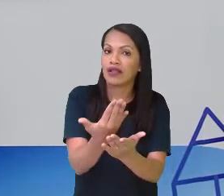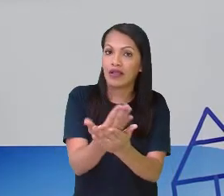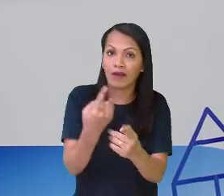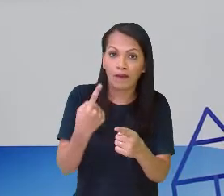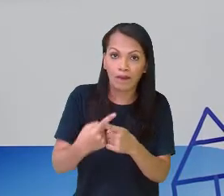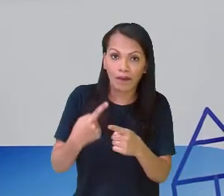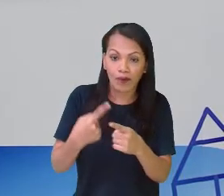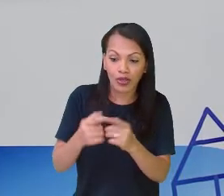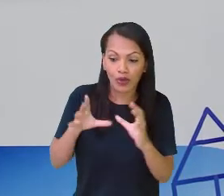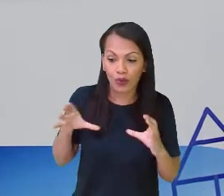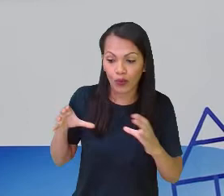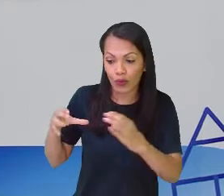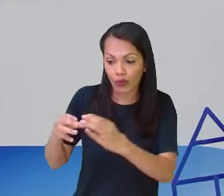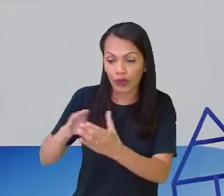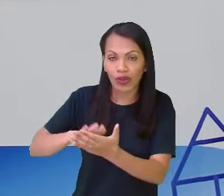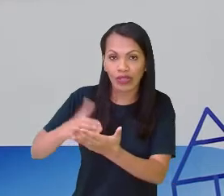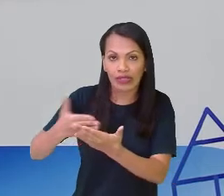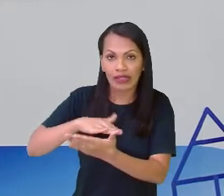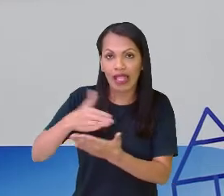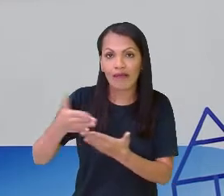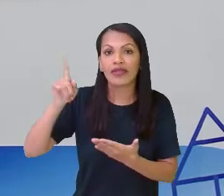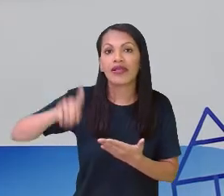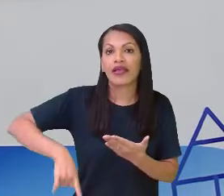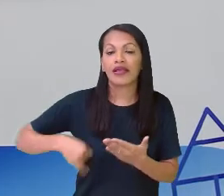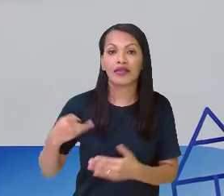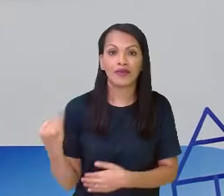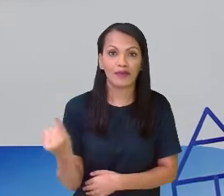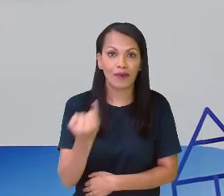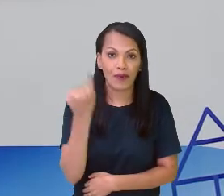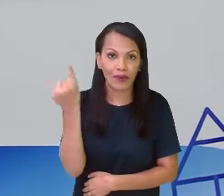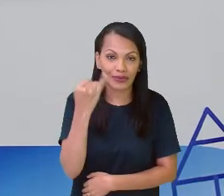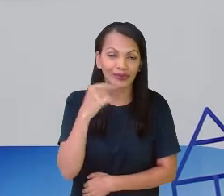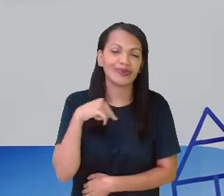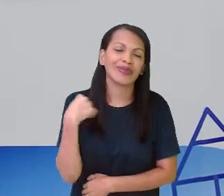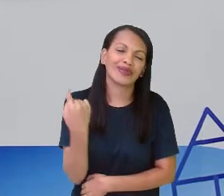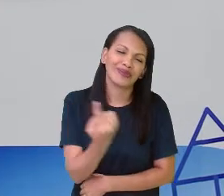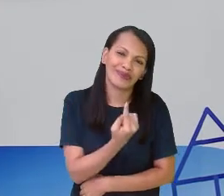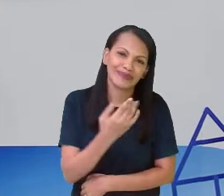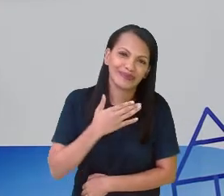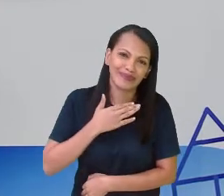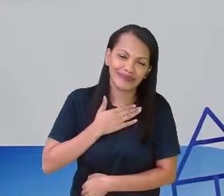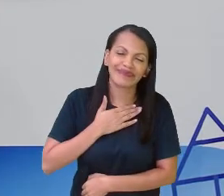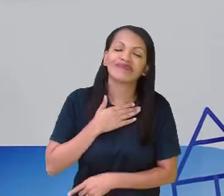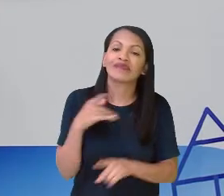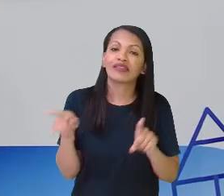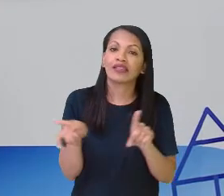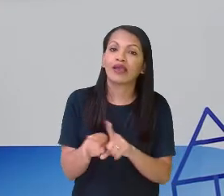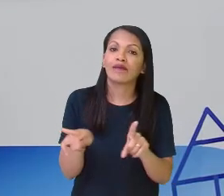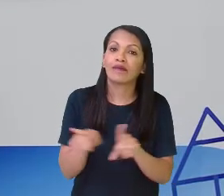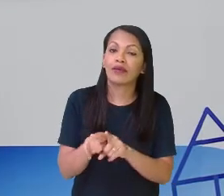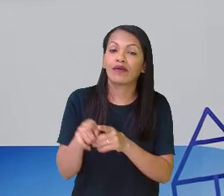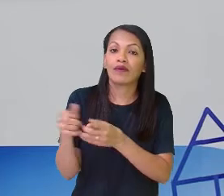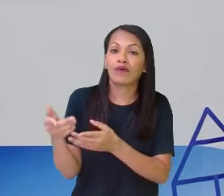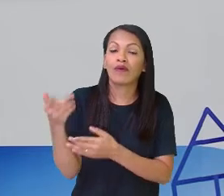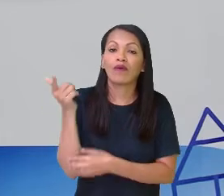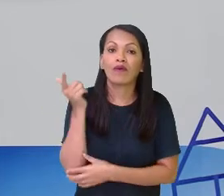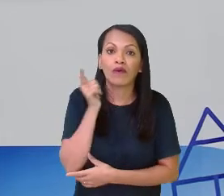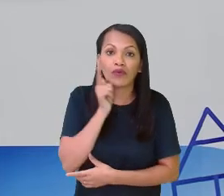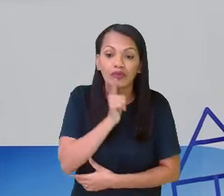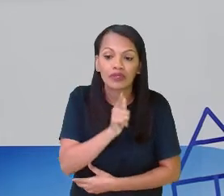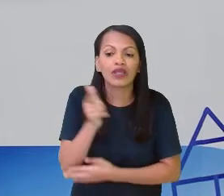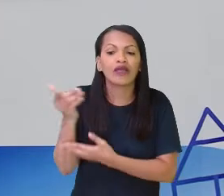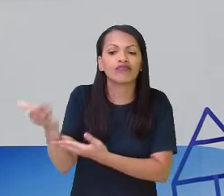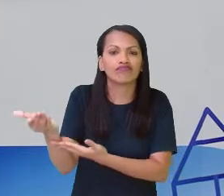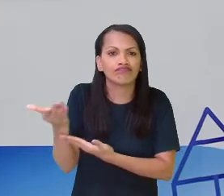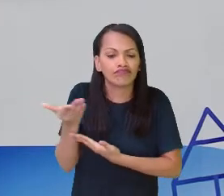essa equipe é muito importante para a gente, né? Para eu conseguir receber o seu recado aqui ao